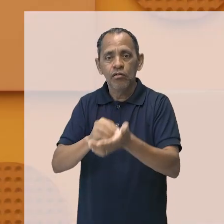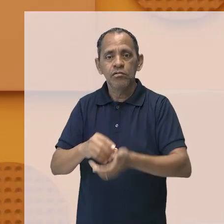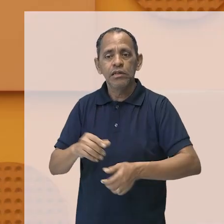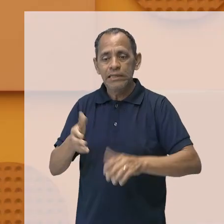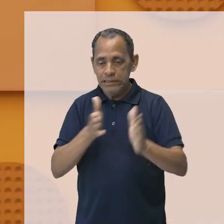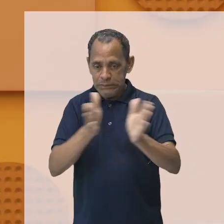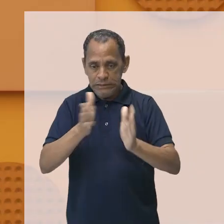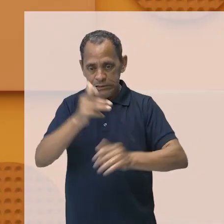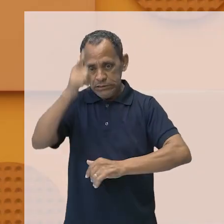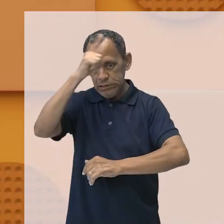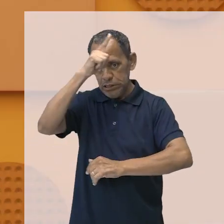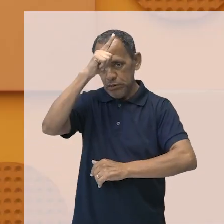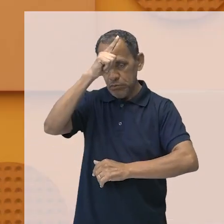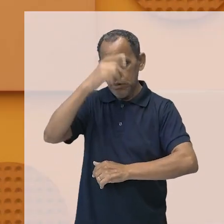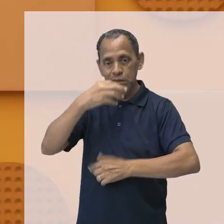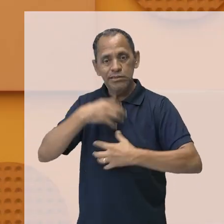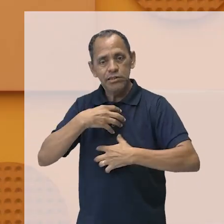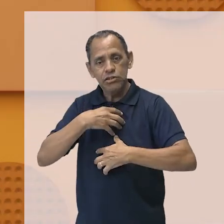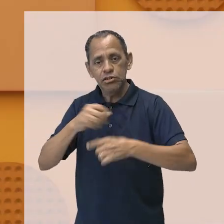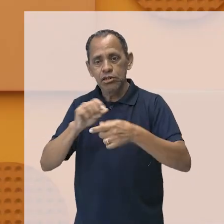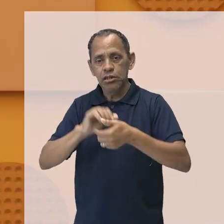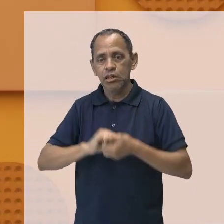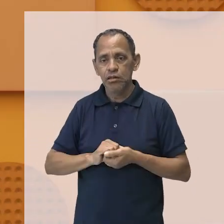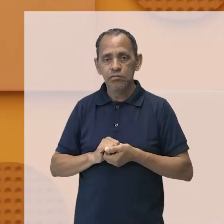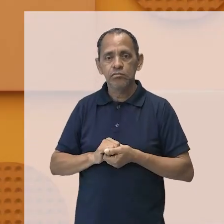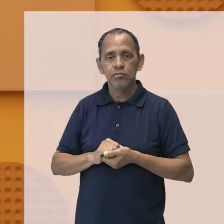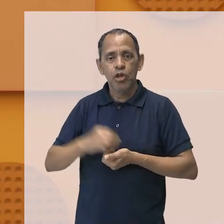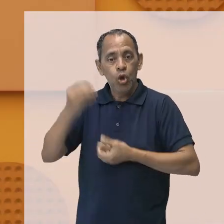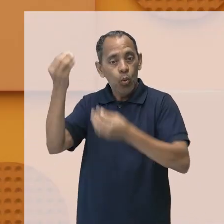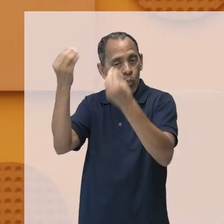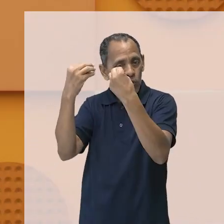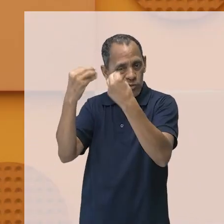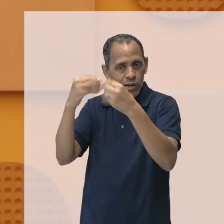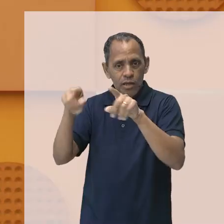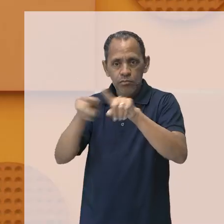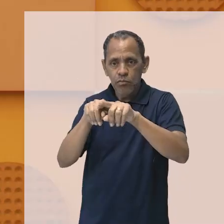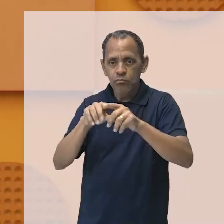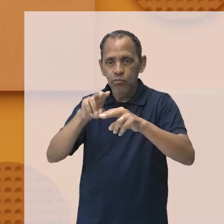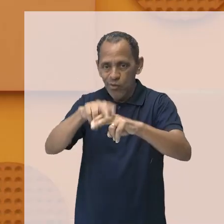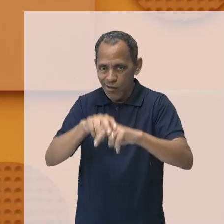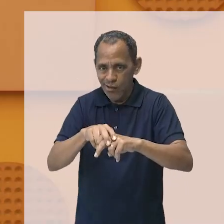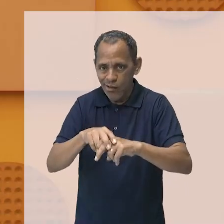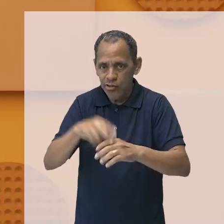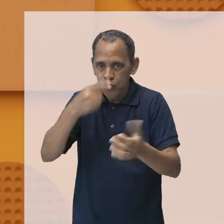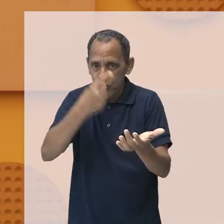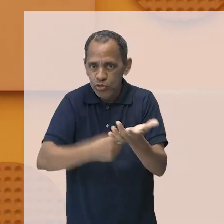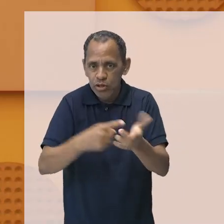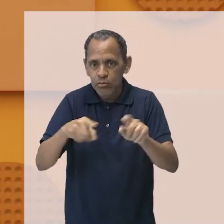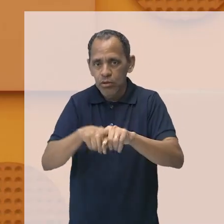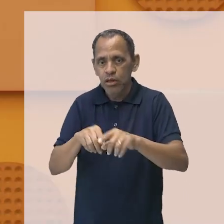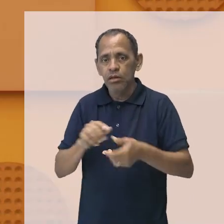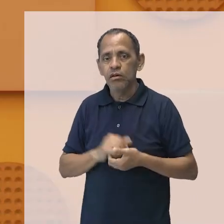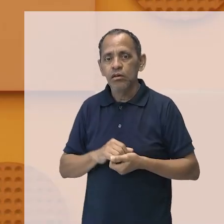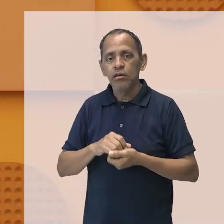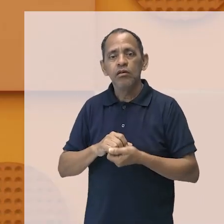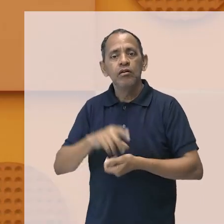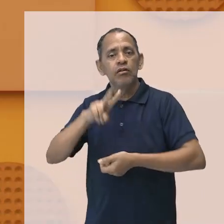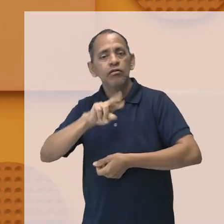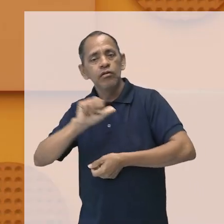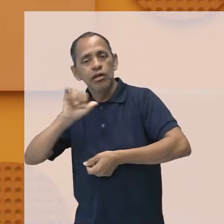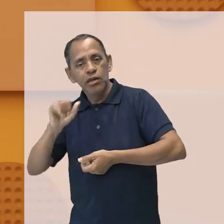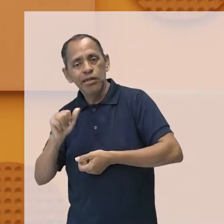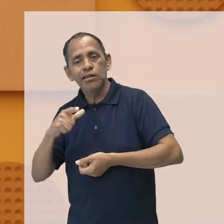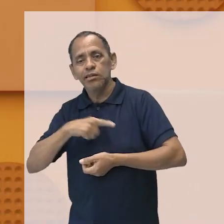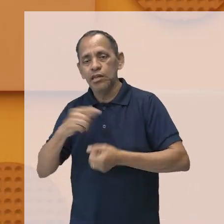vai se sentir ali totalmente prejudicada por este tratado, certo? E ela vai começar a ter a base, né, para